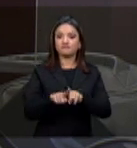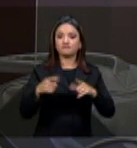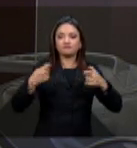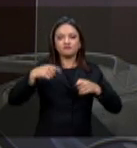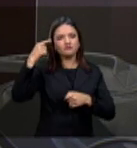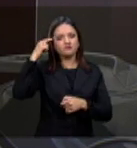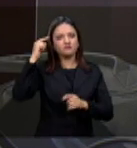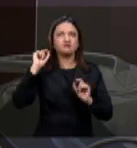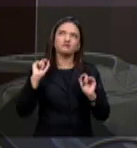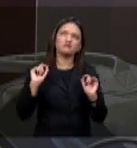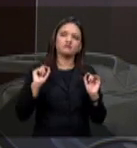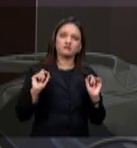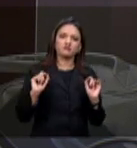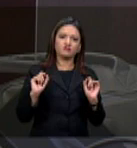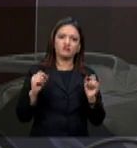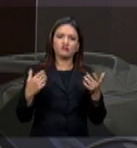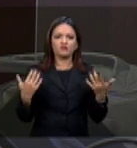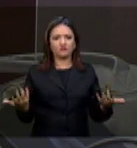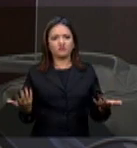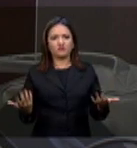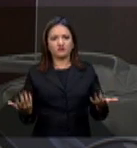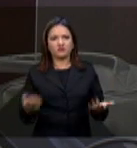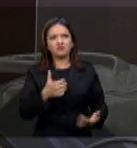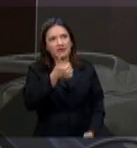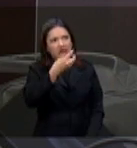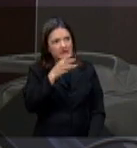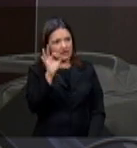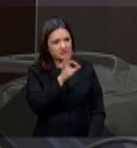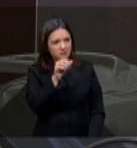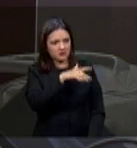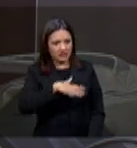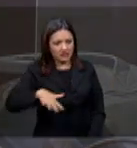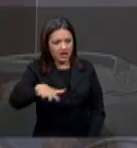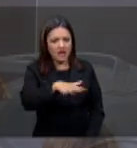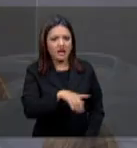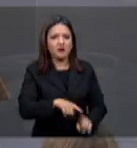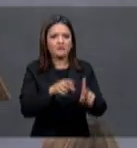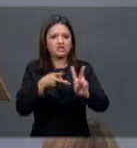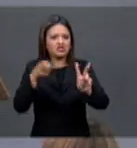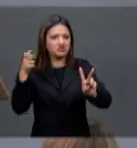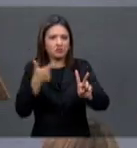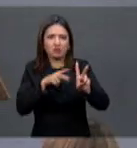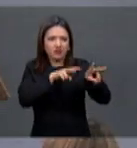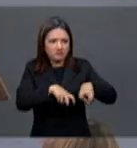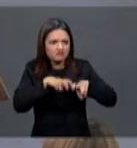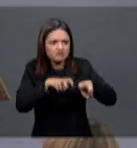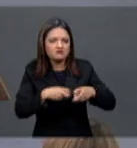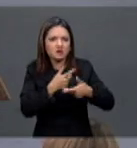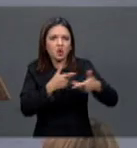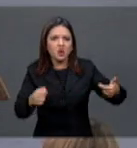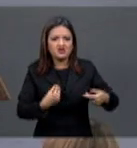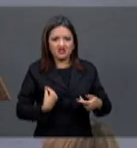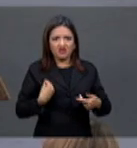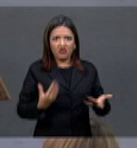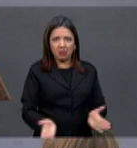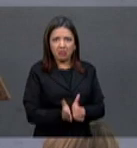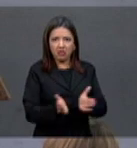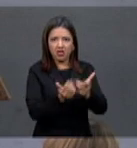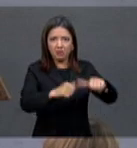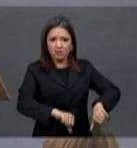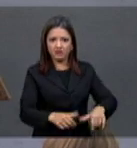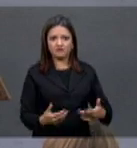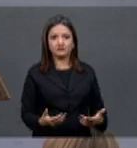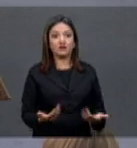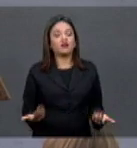quando dizem possuem 13% do território, mas as terras indígenas são improdutivas e eles vivem em situação de miséria. Não há como eu pegar